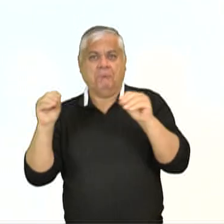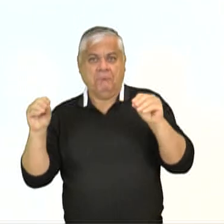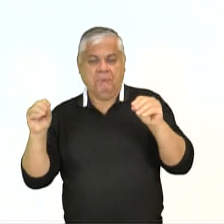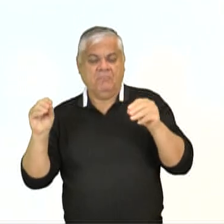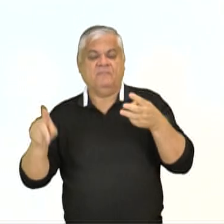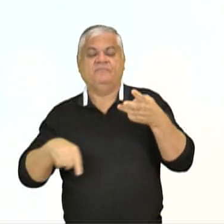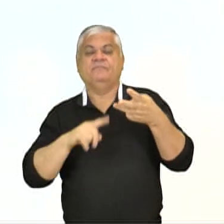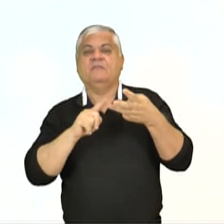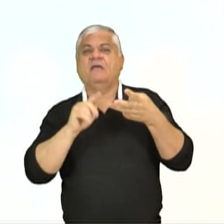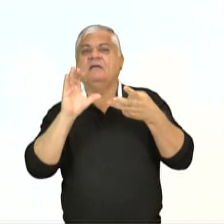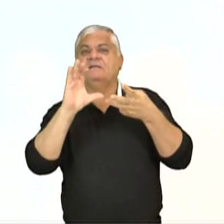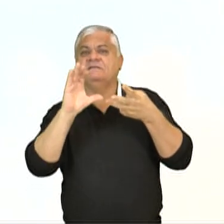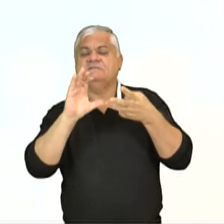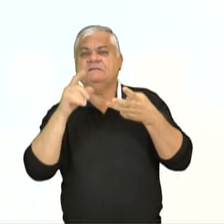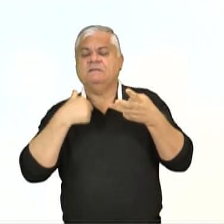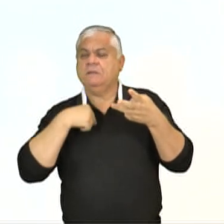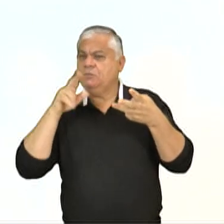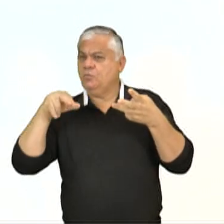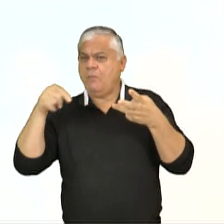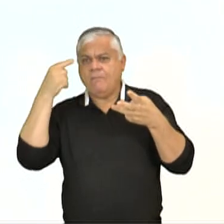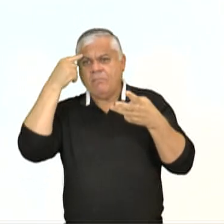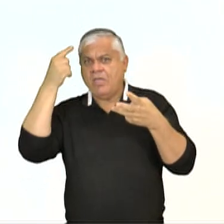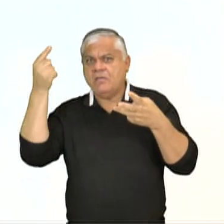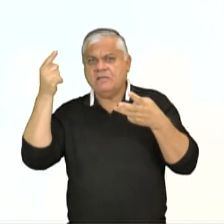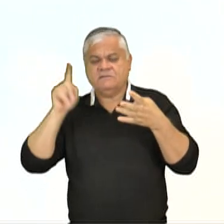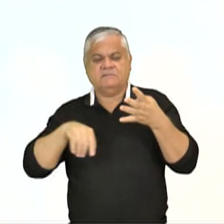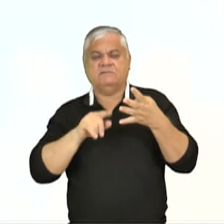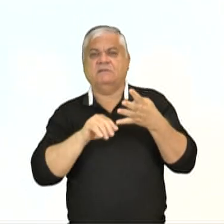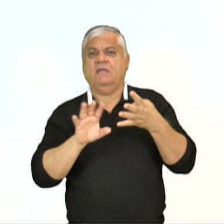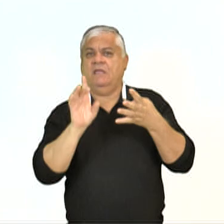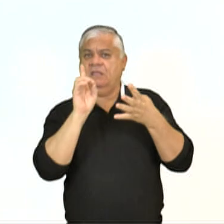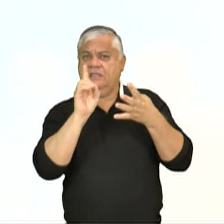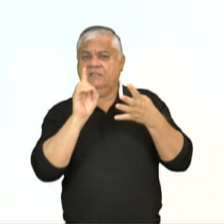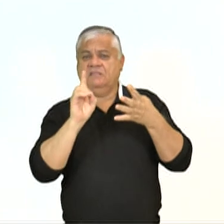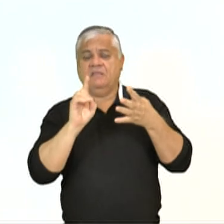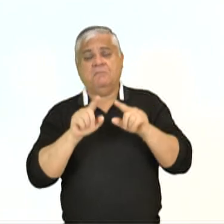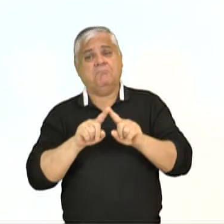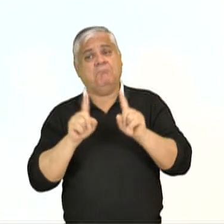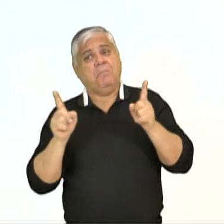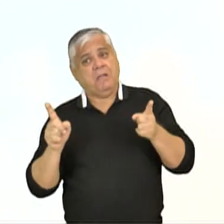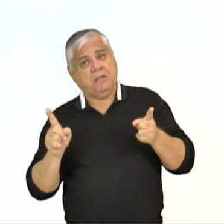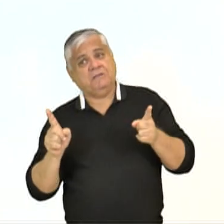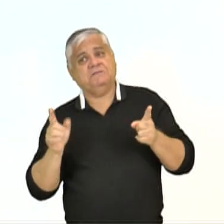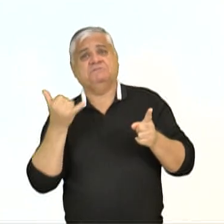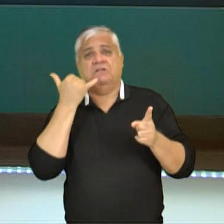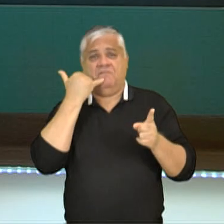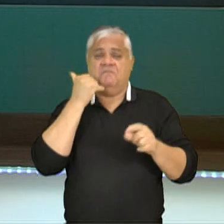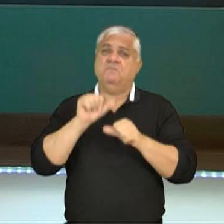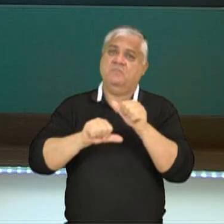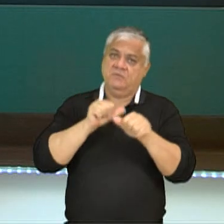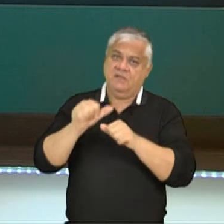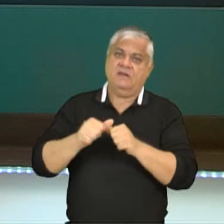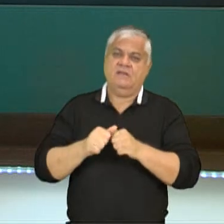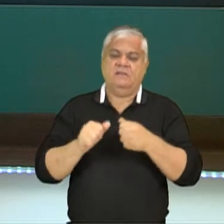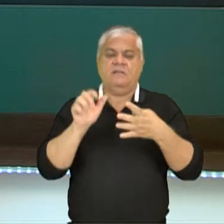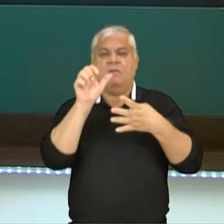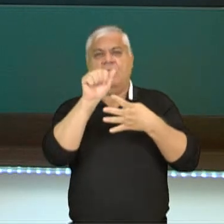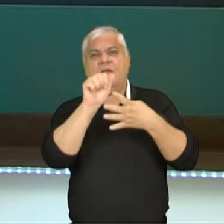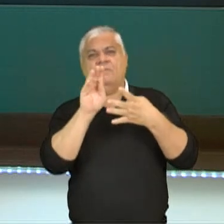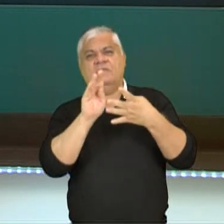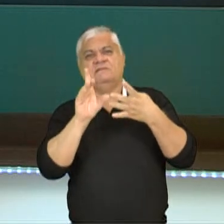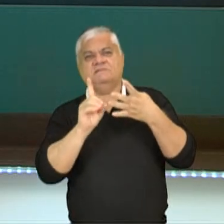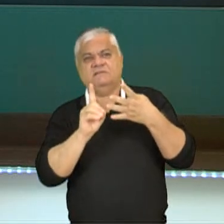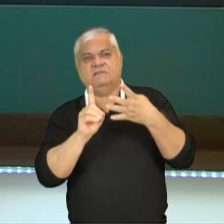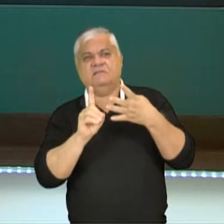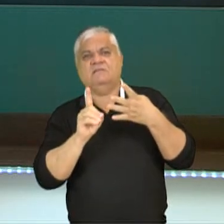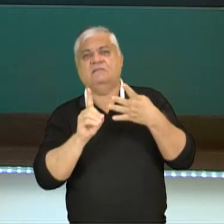C, não tinha pensado nisso. E D, mas certamente o telefone mudará. Né? Então, tempo para